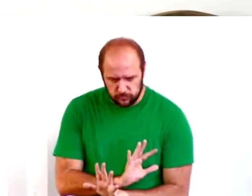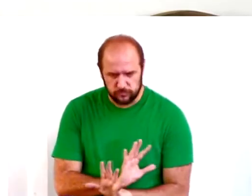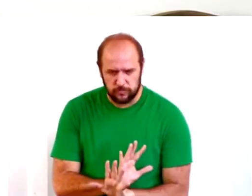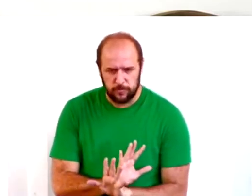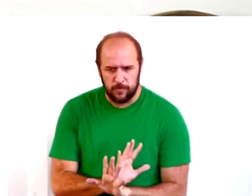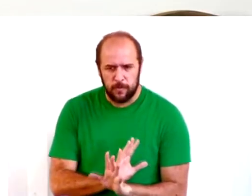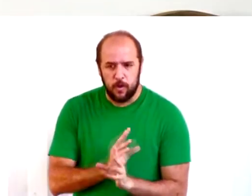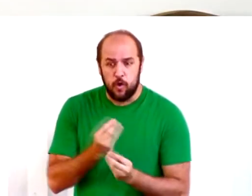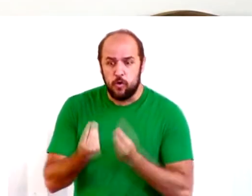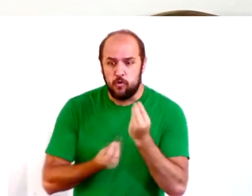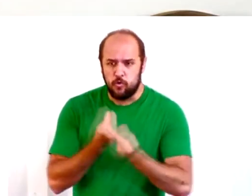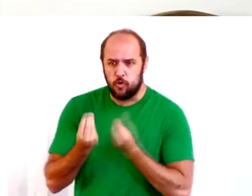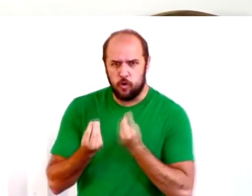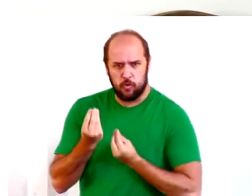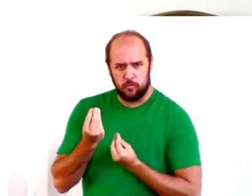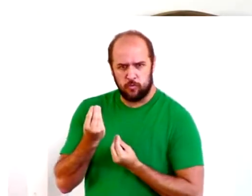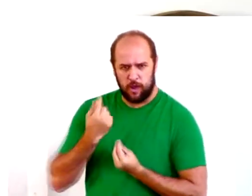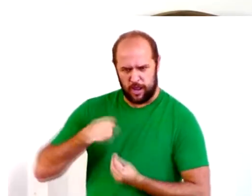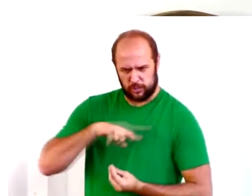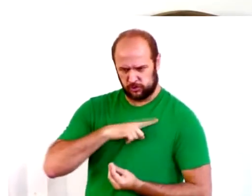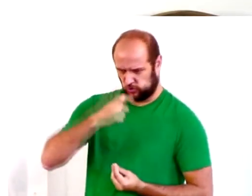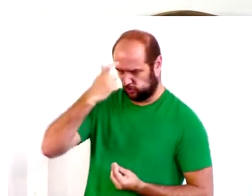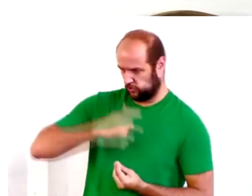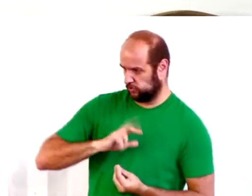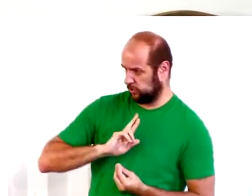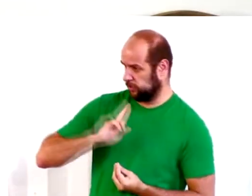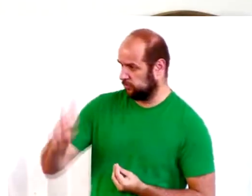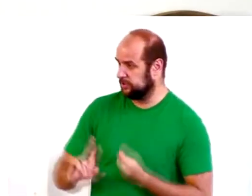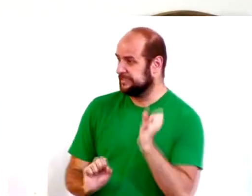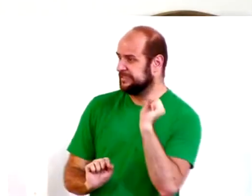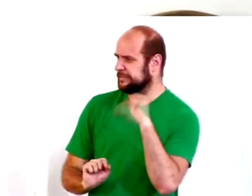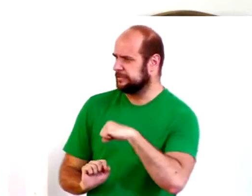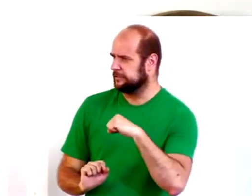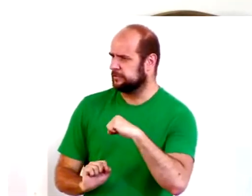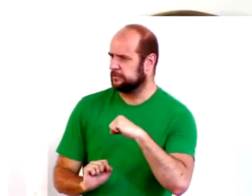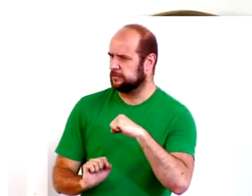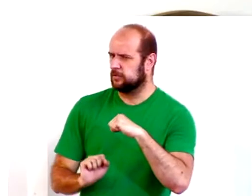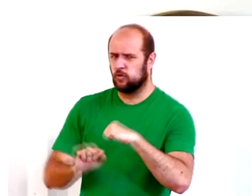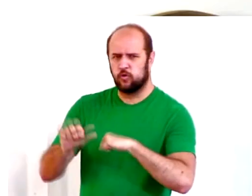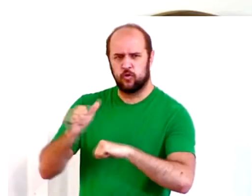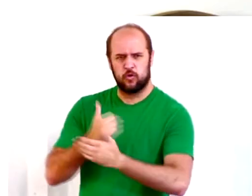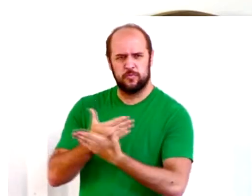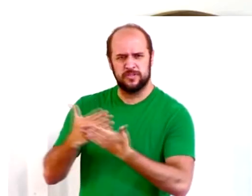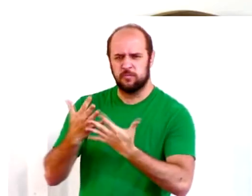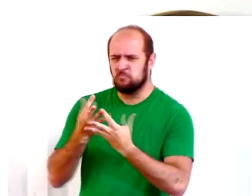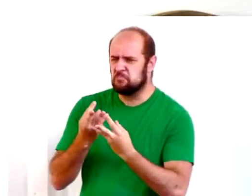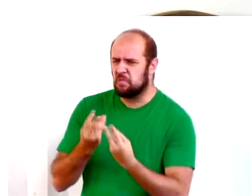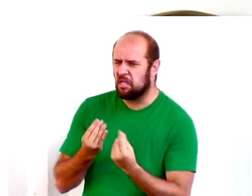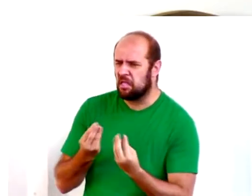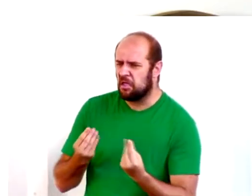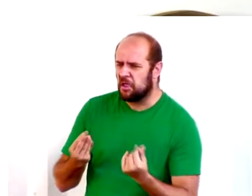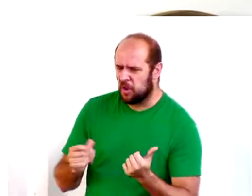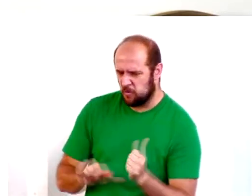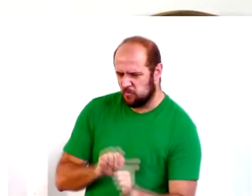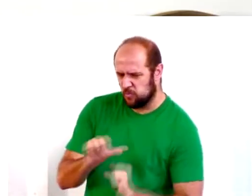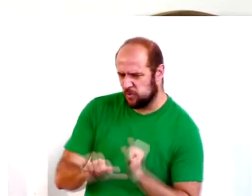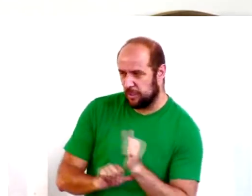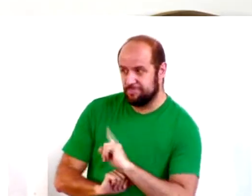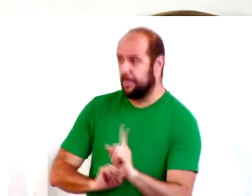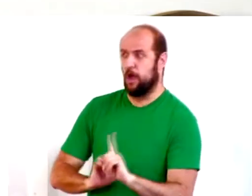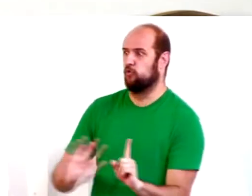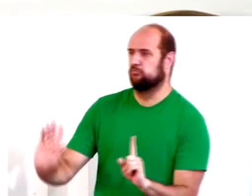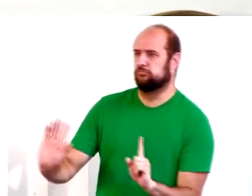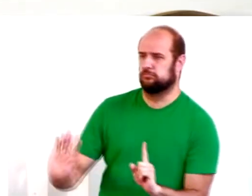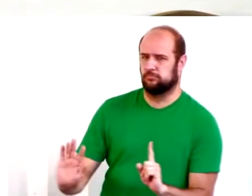fazer com que aquele sim que um dia a gente disse se desvaneça e surja um não na frente? Como? Se um dia nós